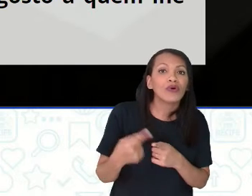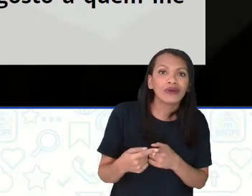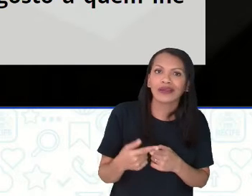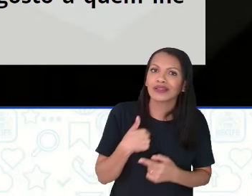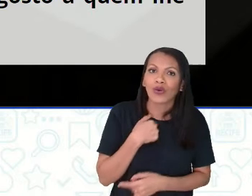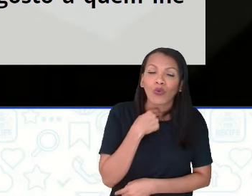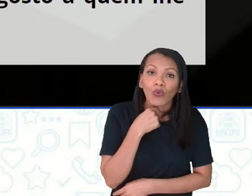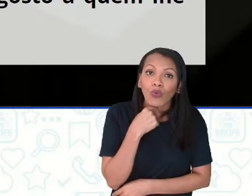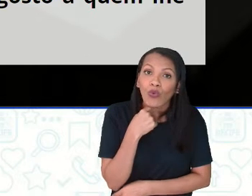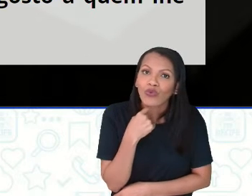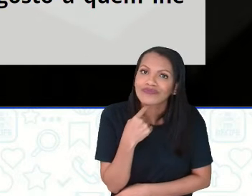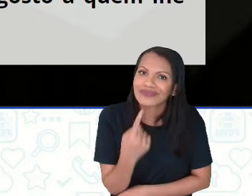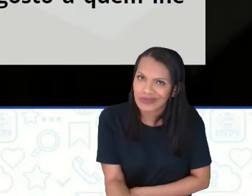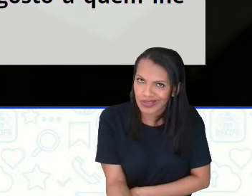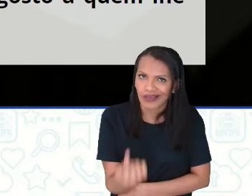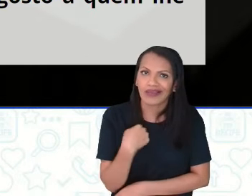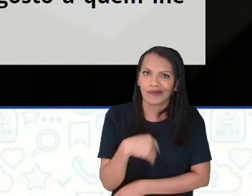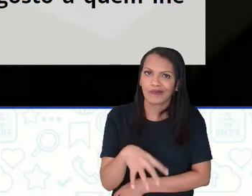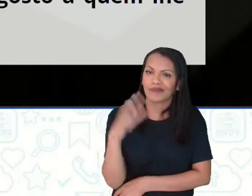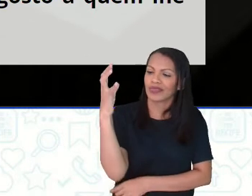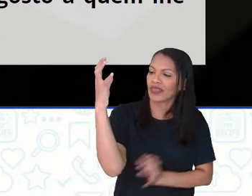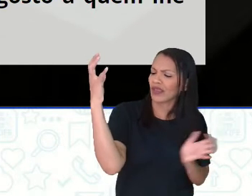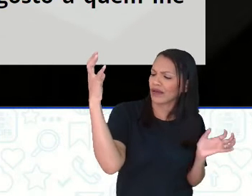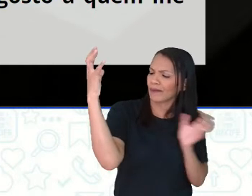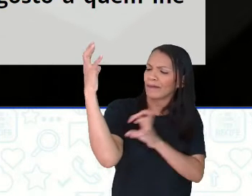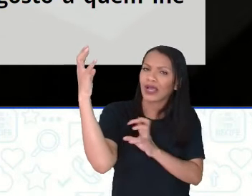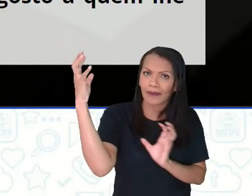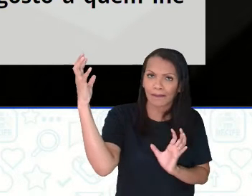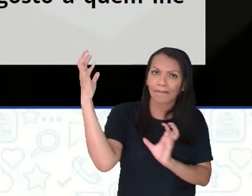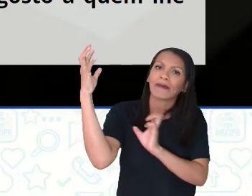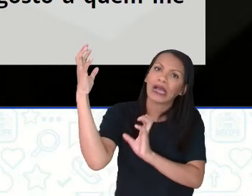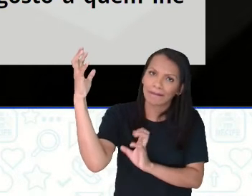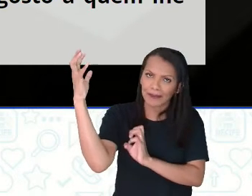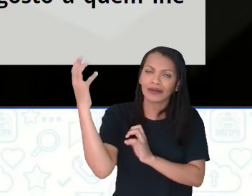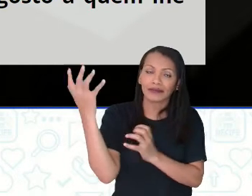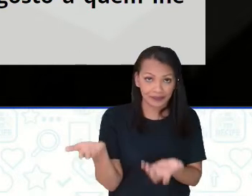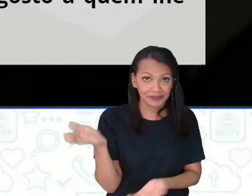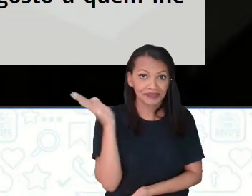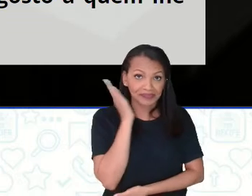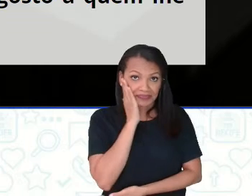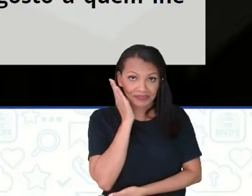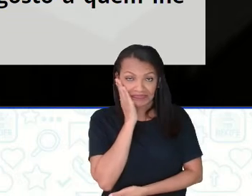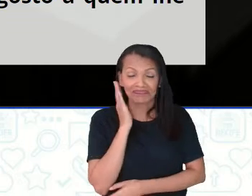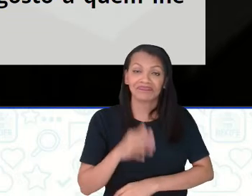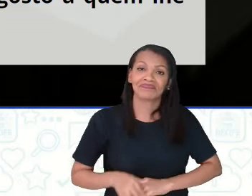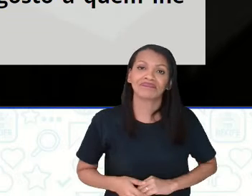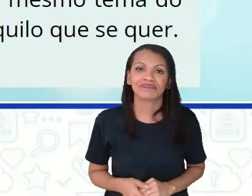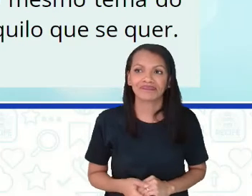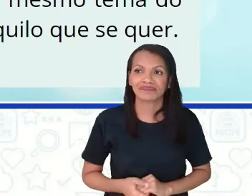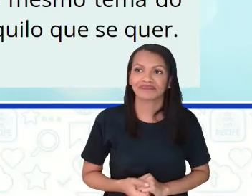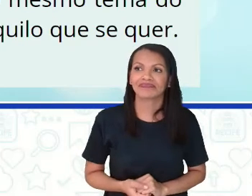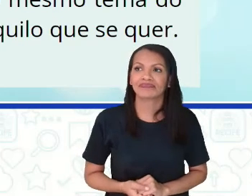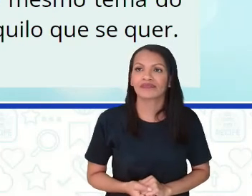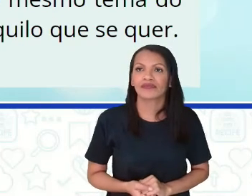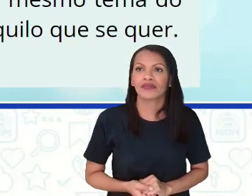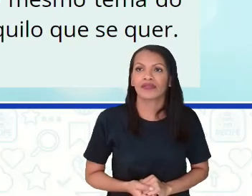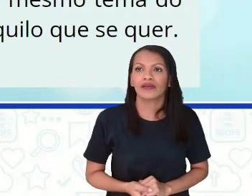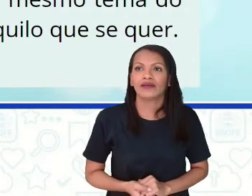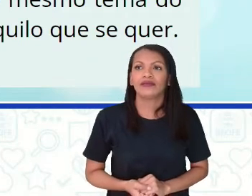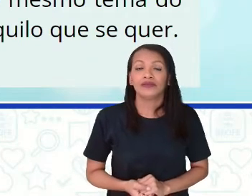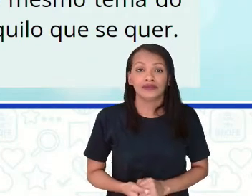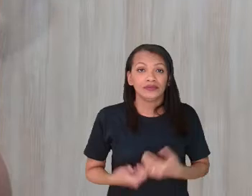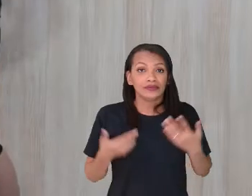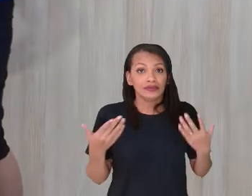aquilo, né? Quem desdenha quer comprar. Seria uma moral mais ou menos inversa aqui do que a gente está falando. E aí, ó,